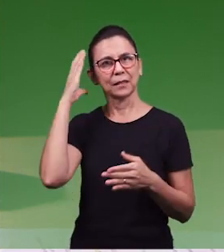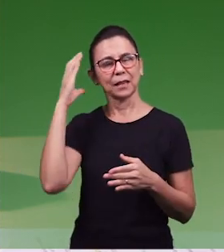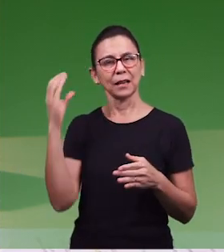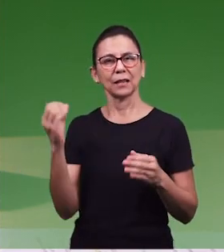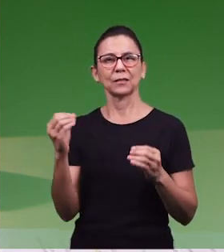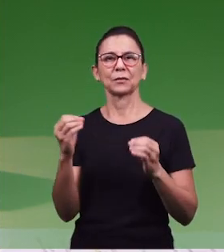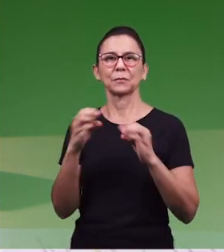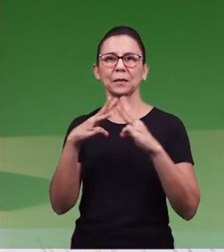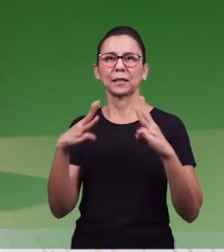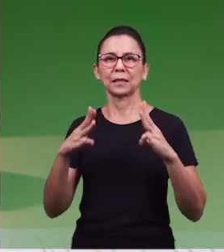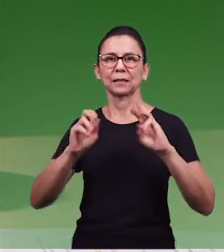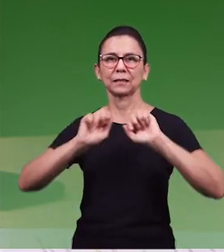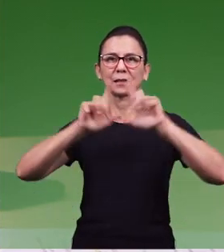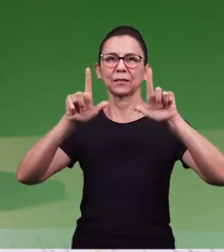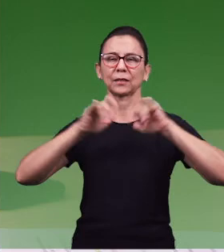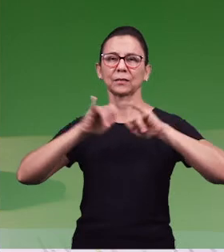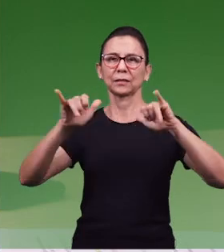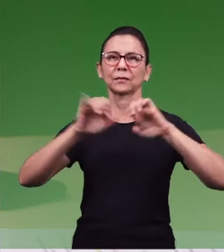o Evangelho Eterno.